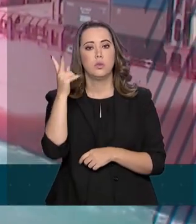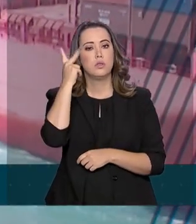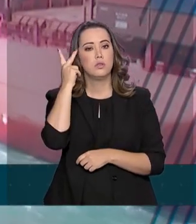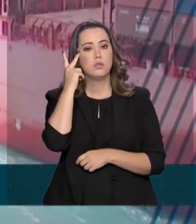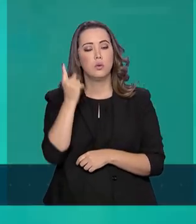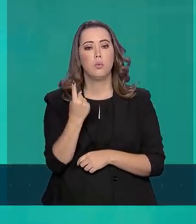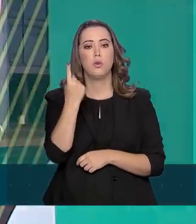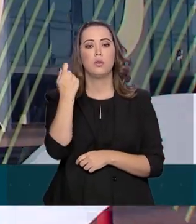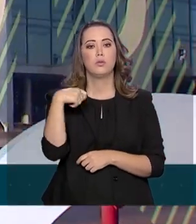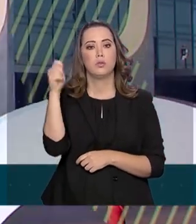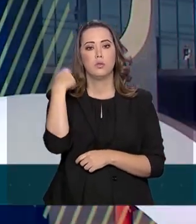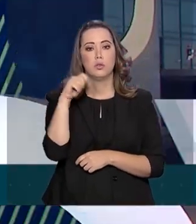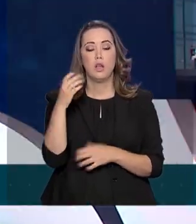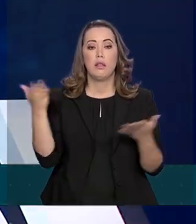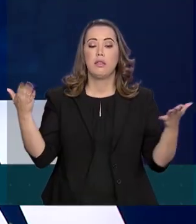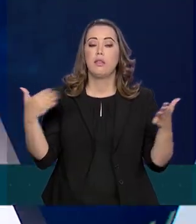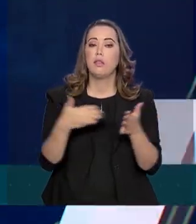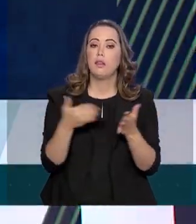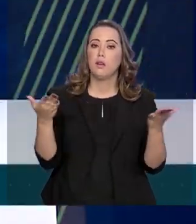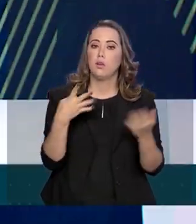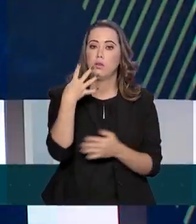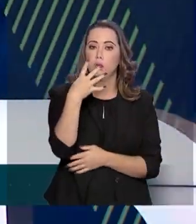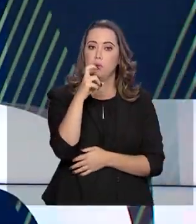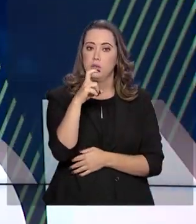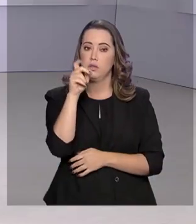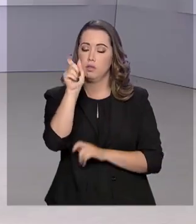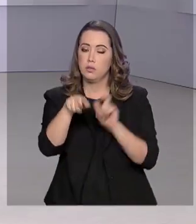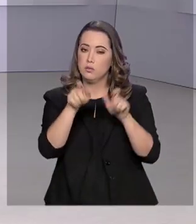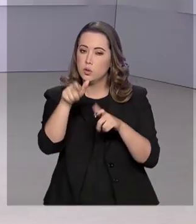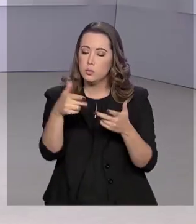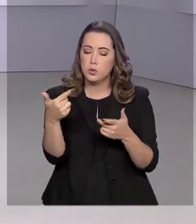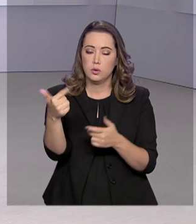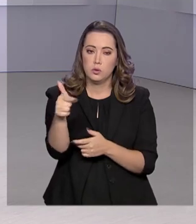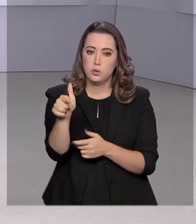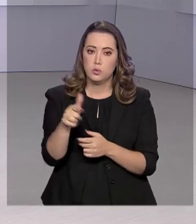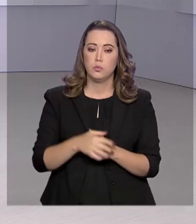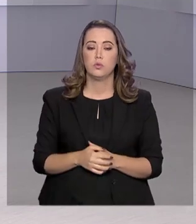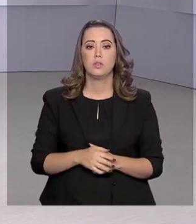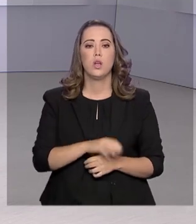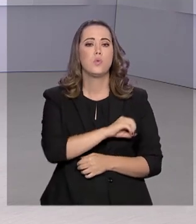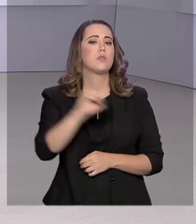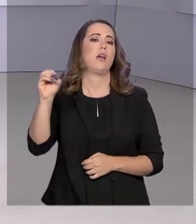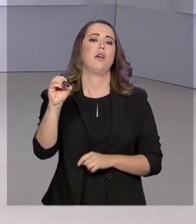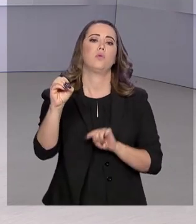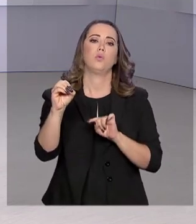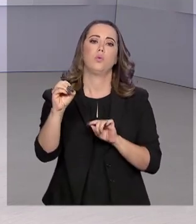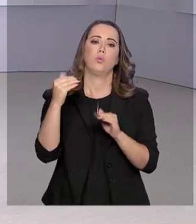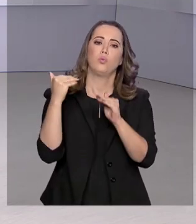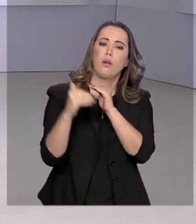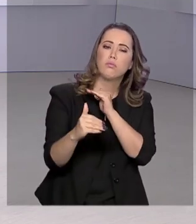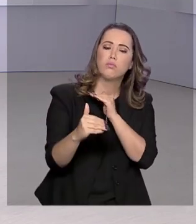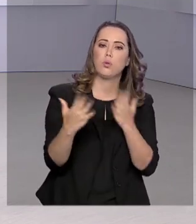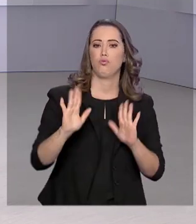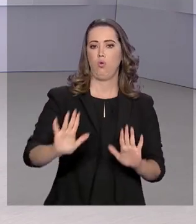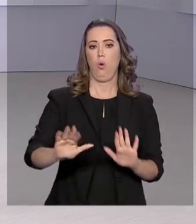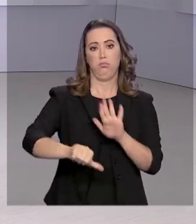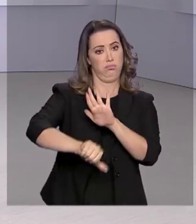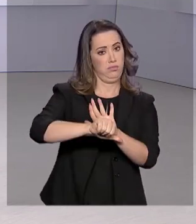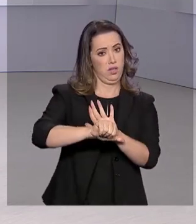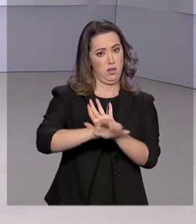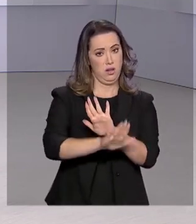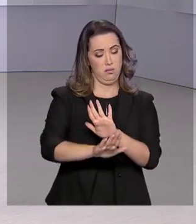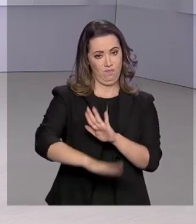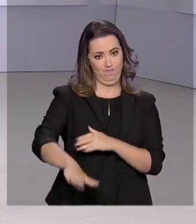Até agora, 45 casos foram descartados. Tolerância zero contra crimes de abuso e exploração